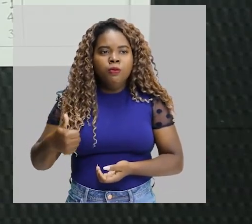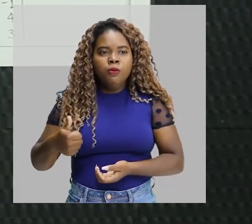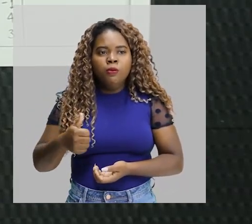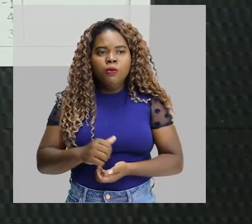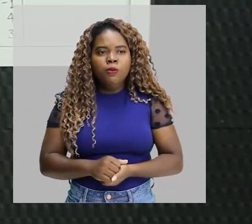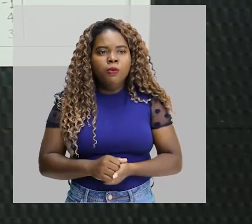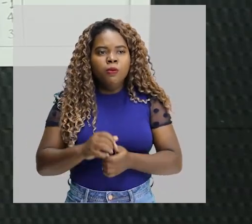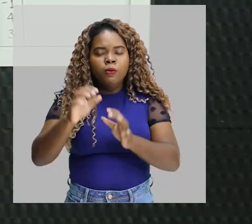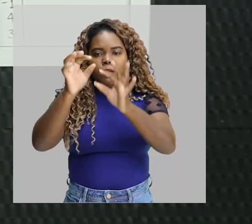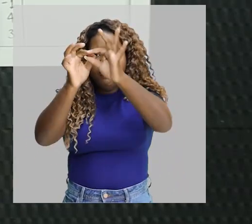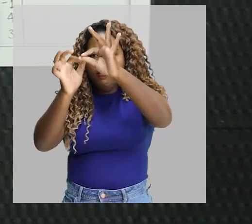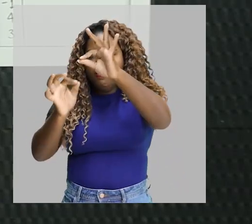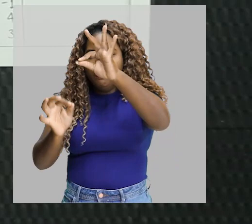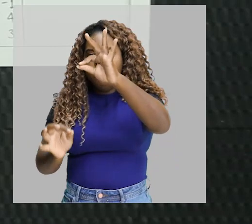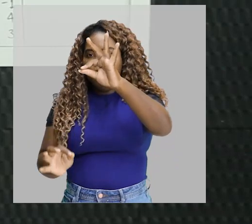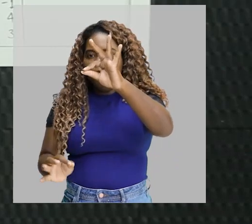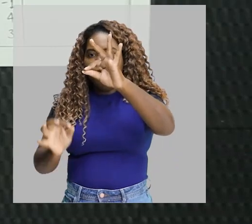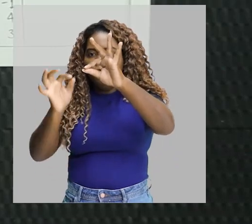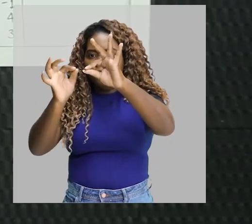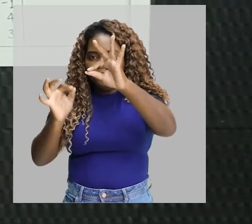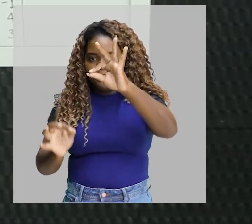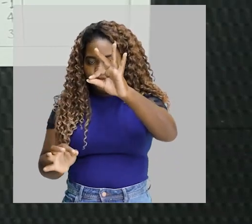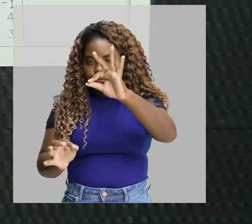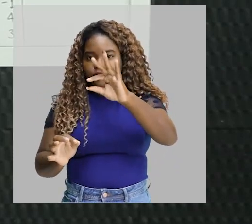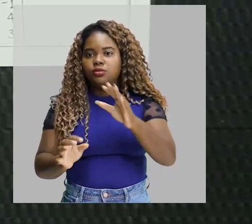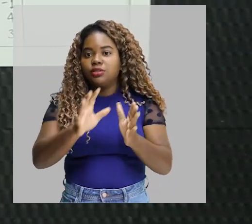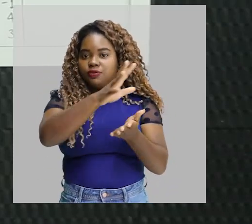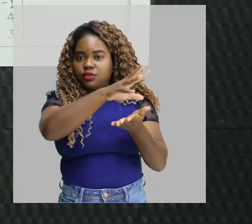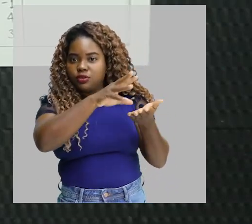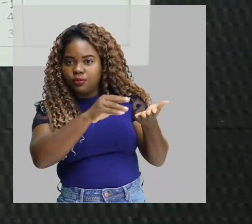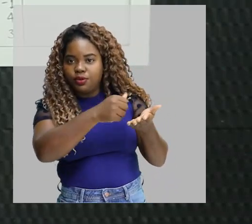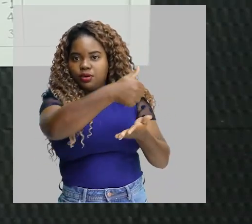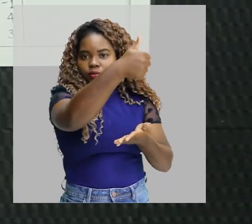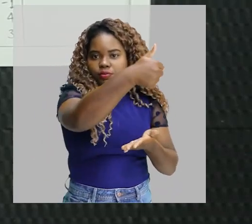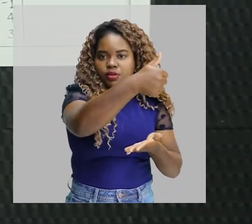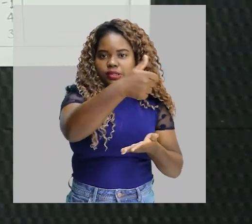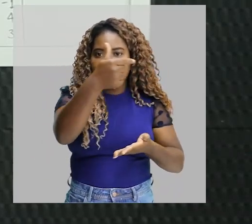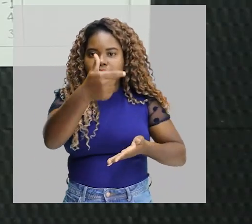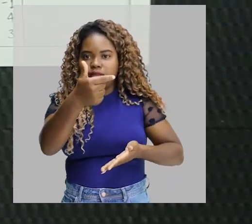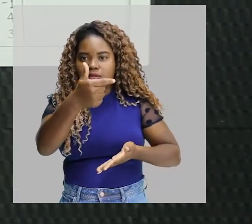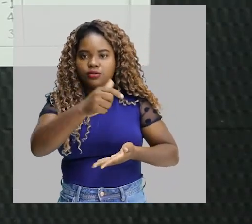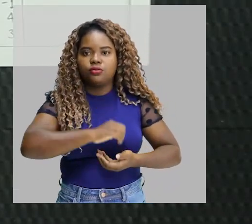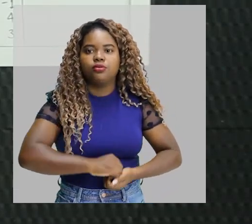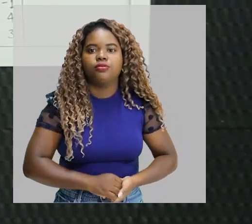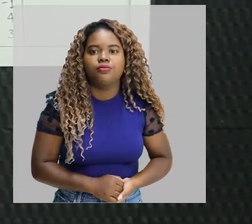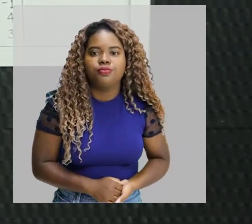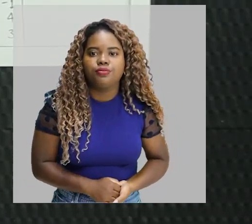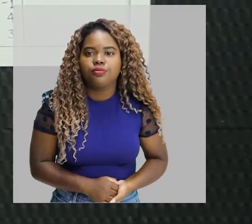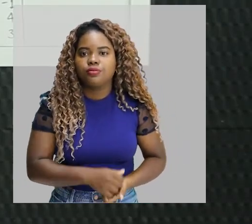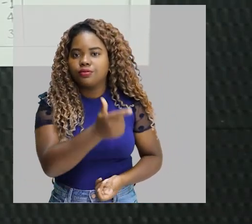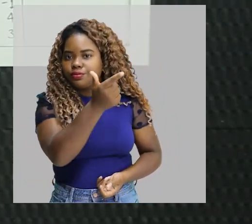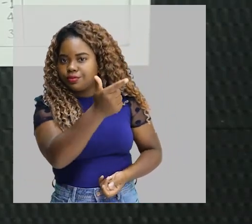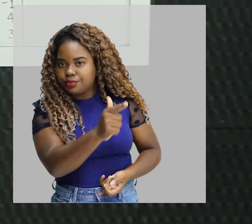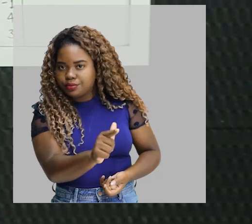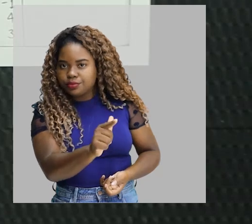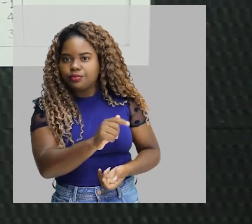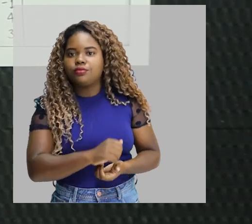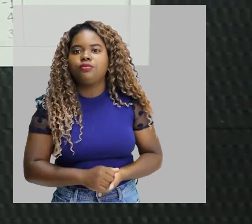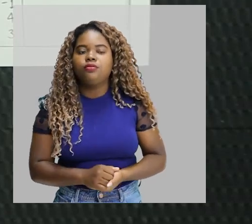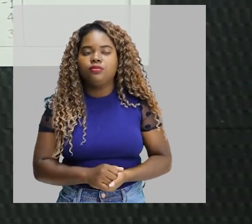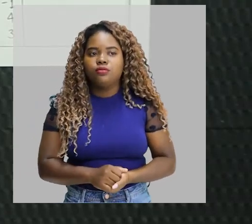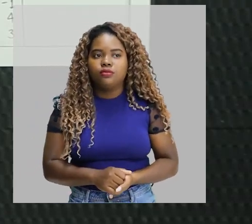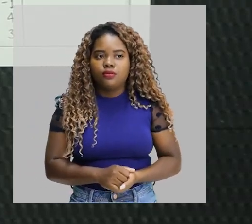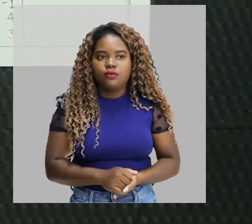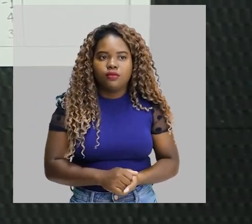beleza bem aqui a partir dessa coluna né vou fazer a repetição da primeira